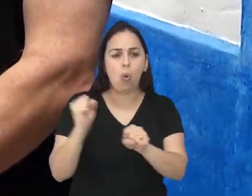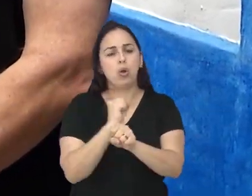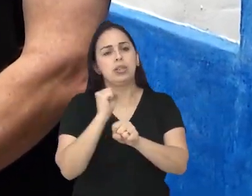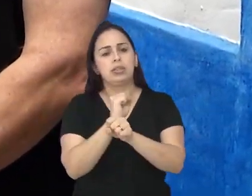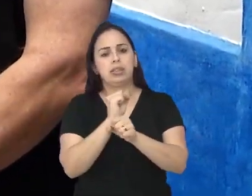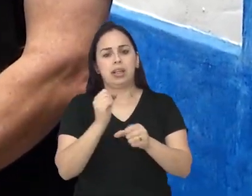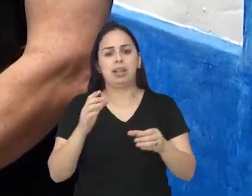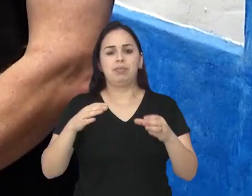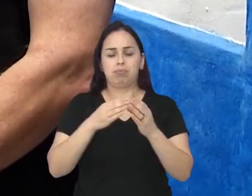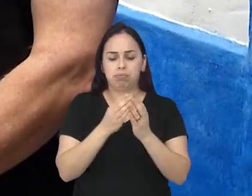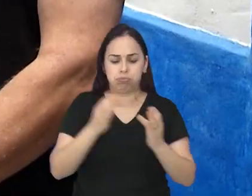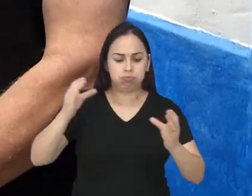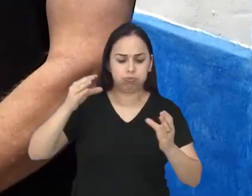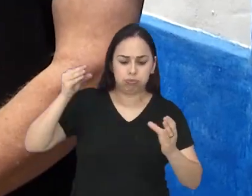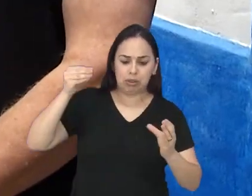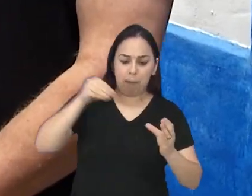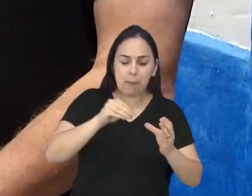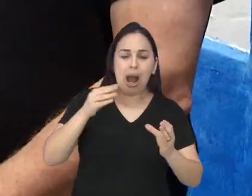Está tudo